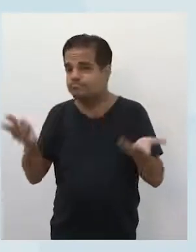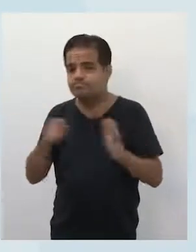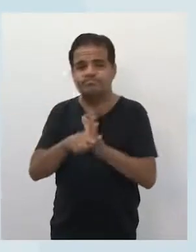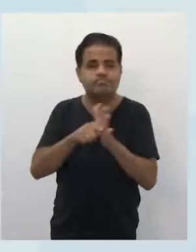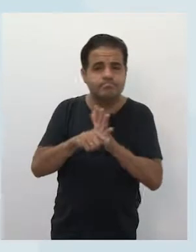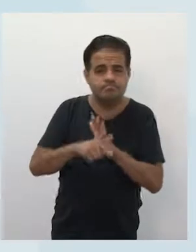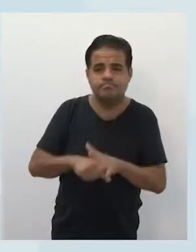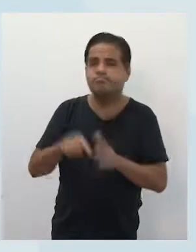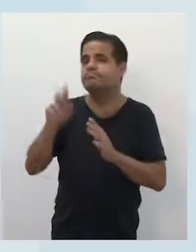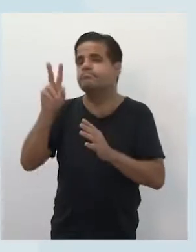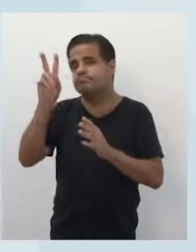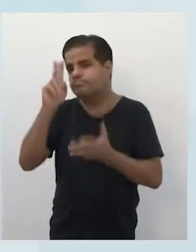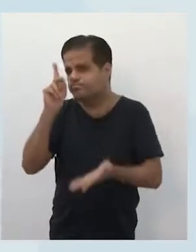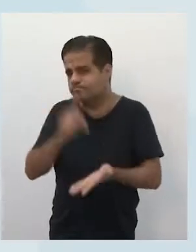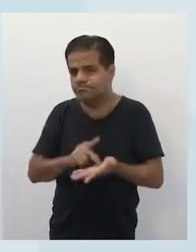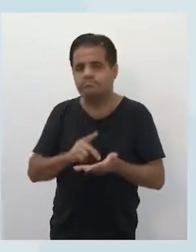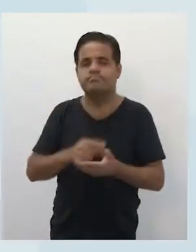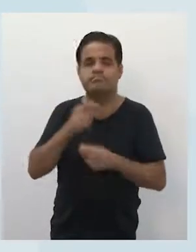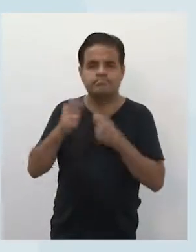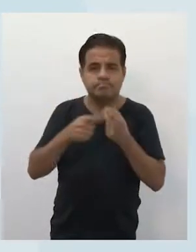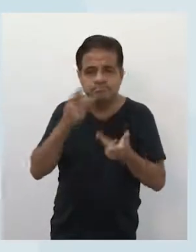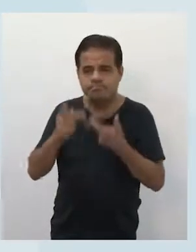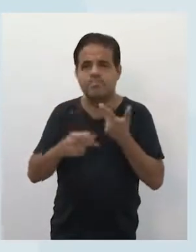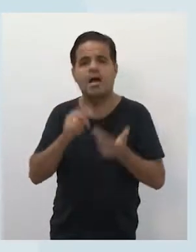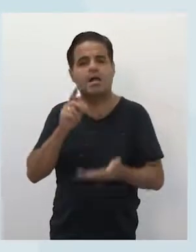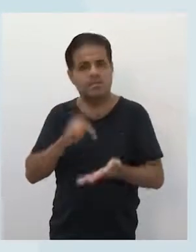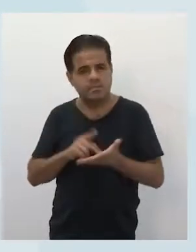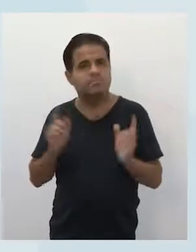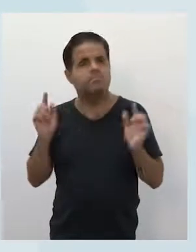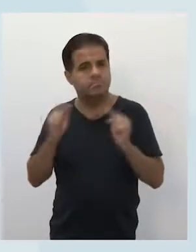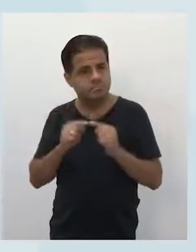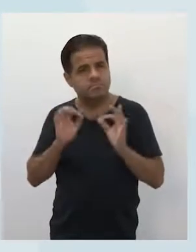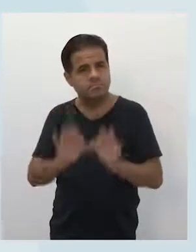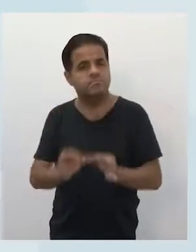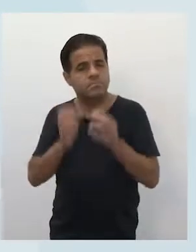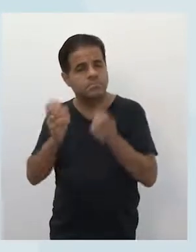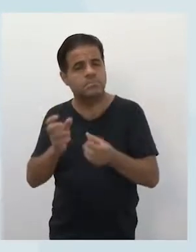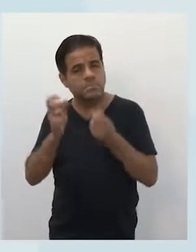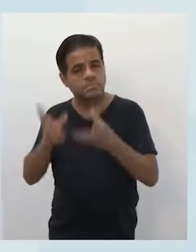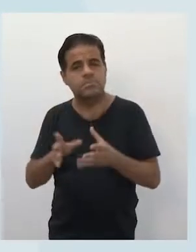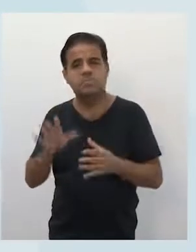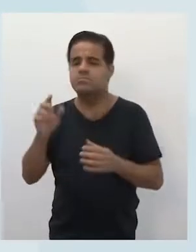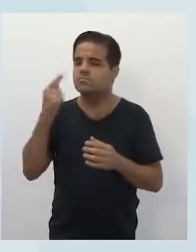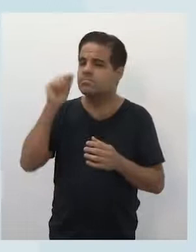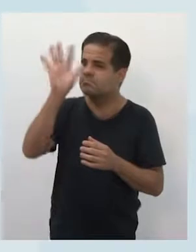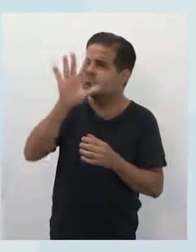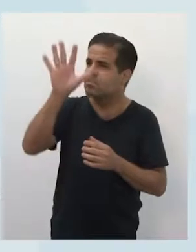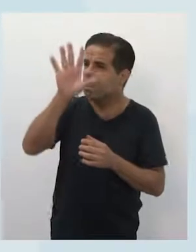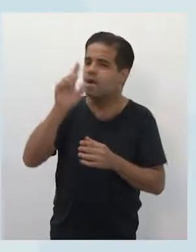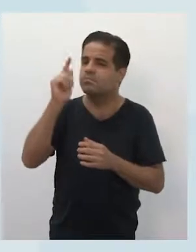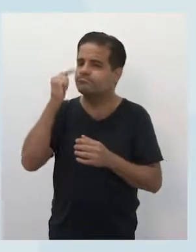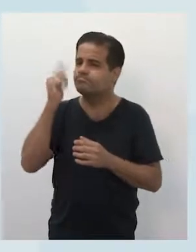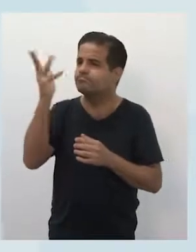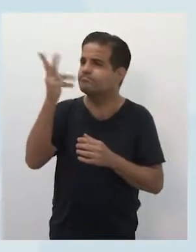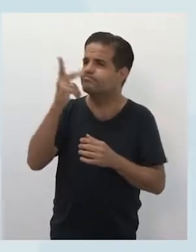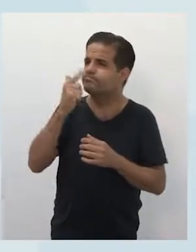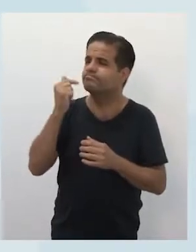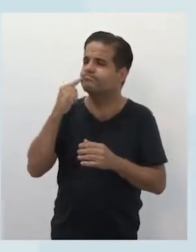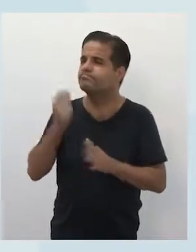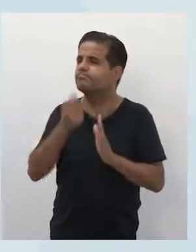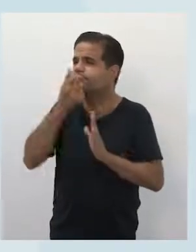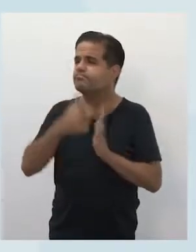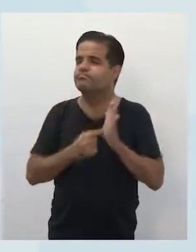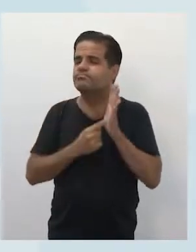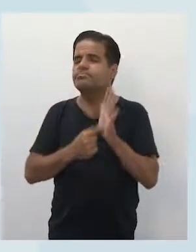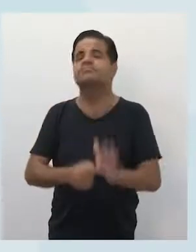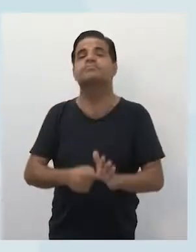Pesquisem fatos, depoimentos, falas que deem veracidade à informação, uma imagem atraente para reproduzir aquilo que vocês